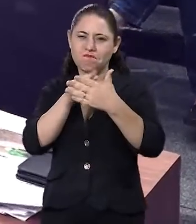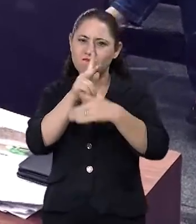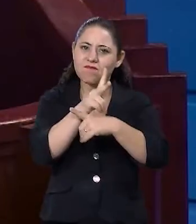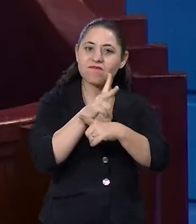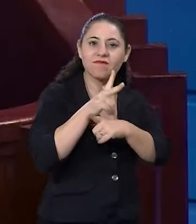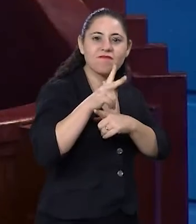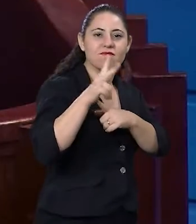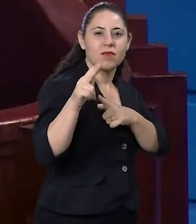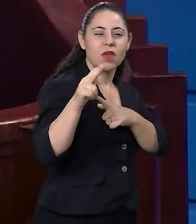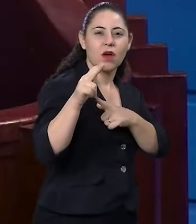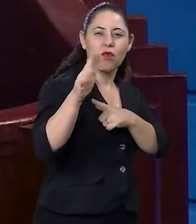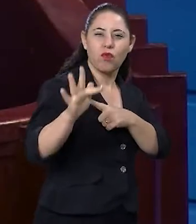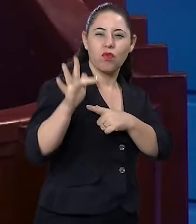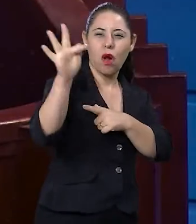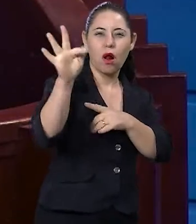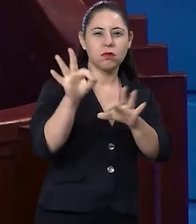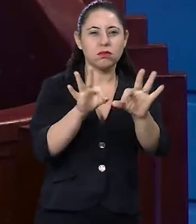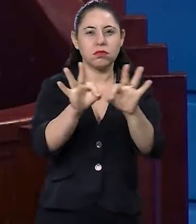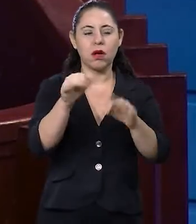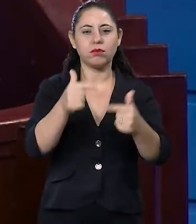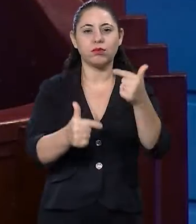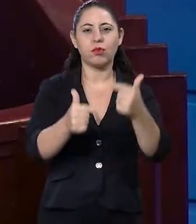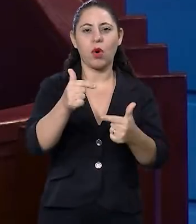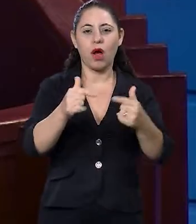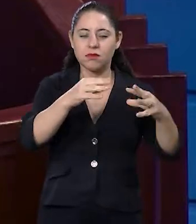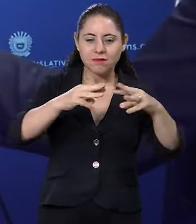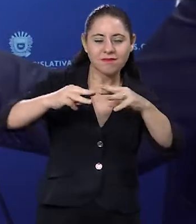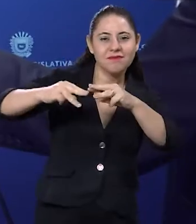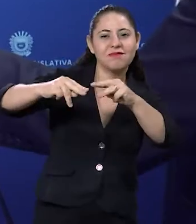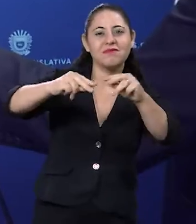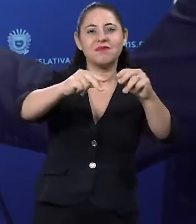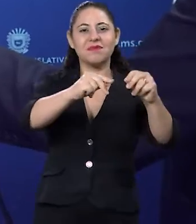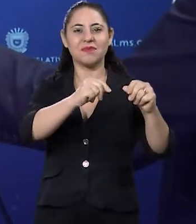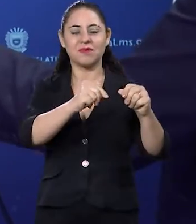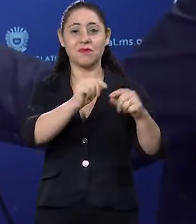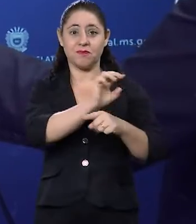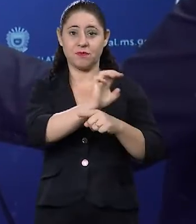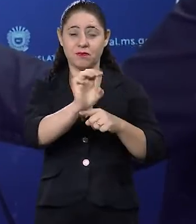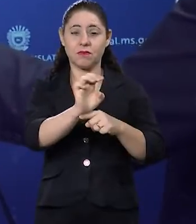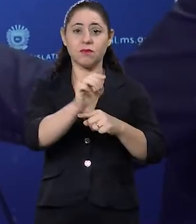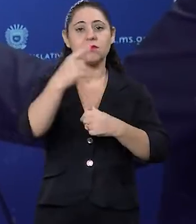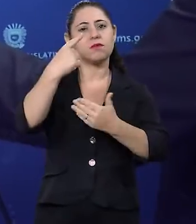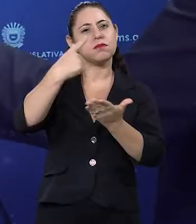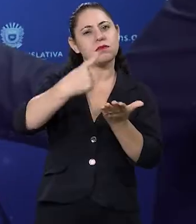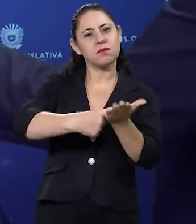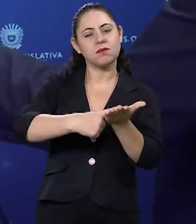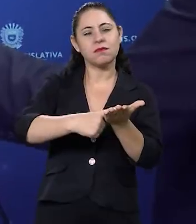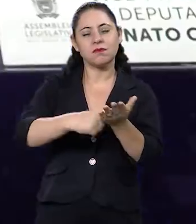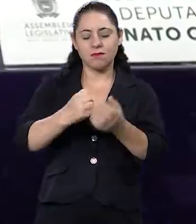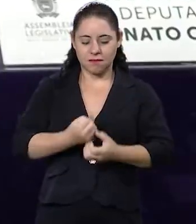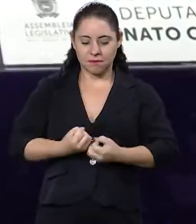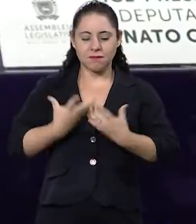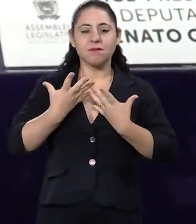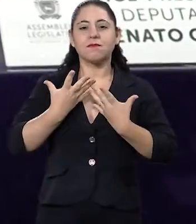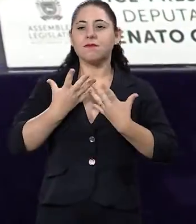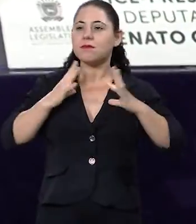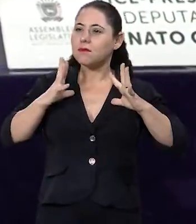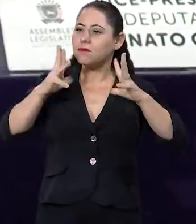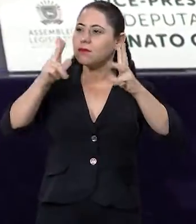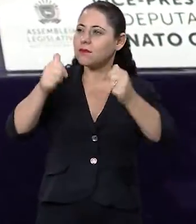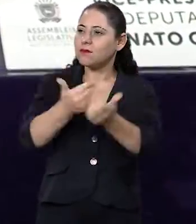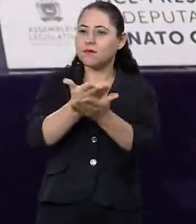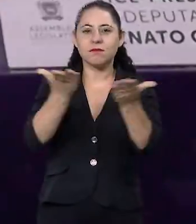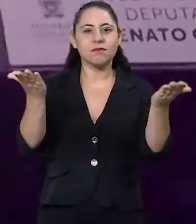quebrarem barreiras, moldam o futuro político da nossa terra. O compromisso delas é uma inspiração